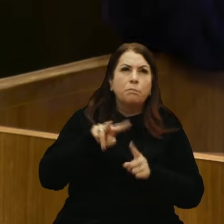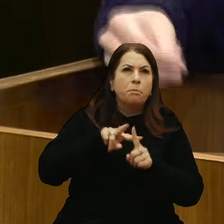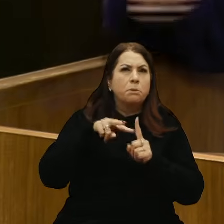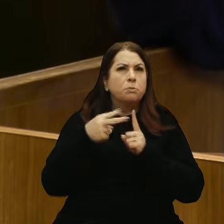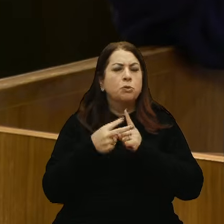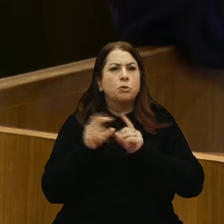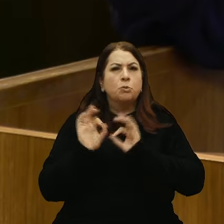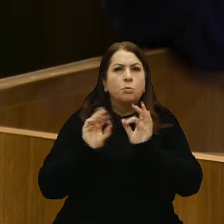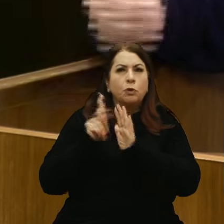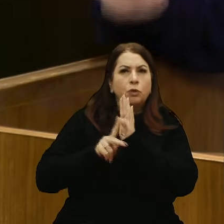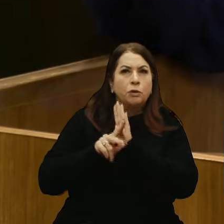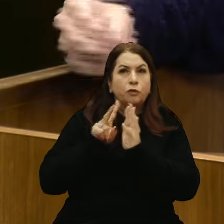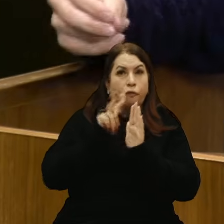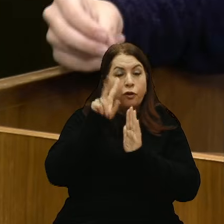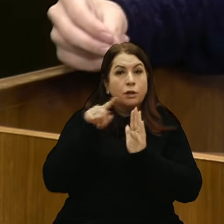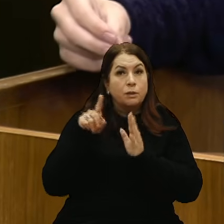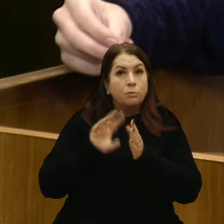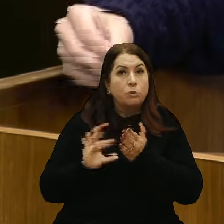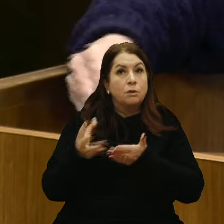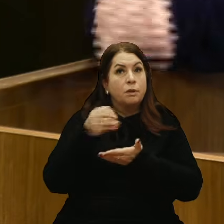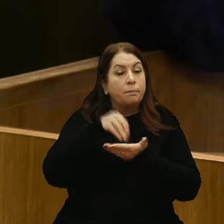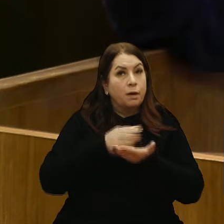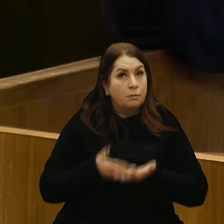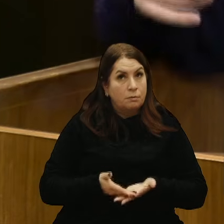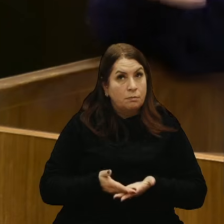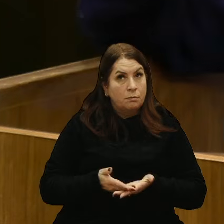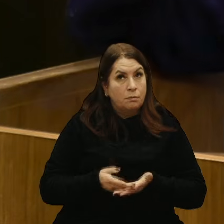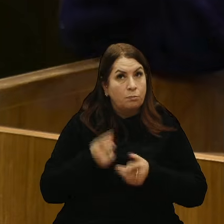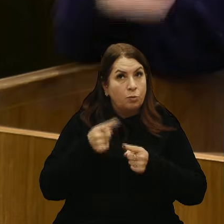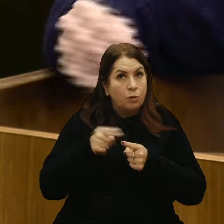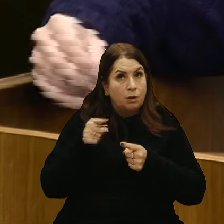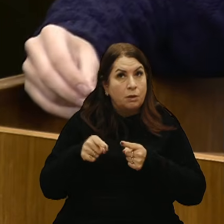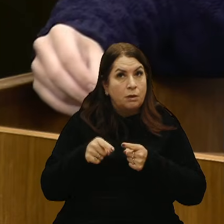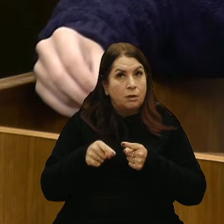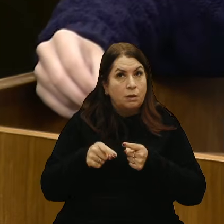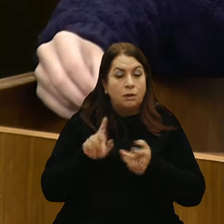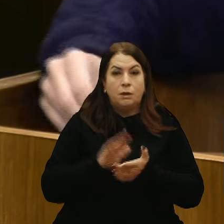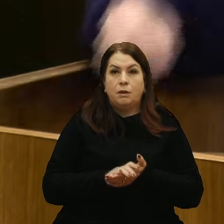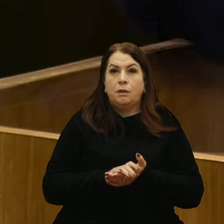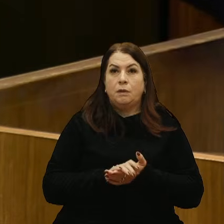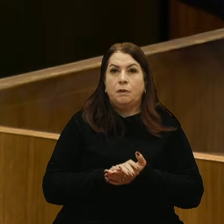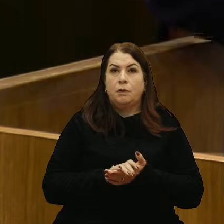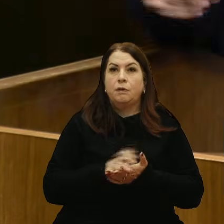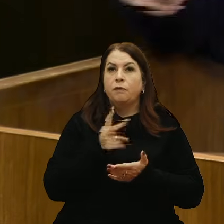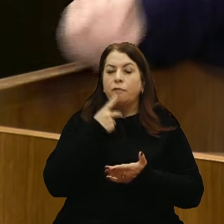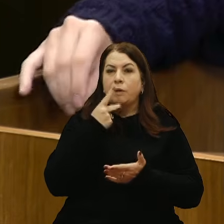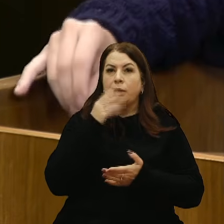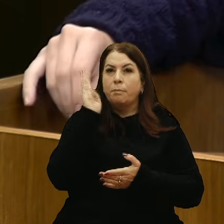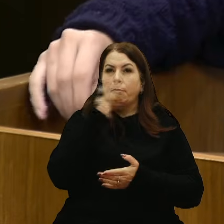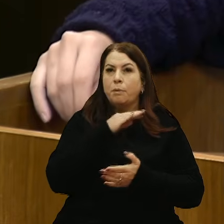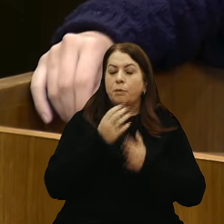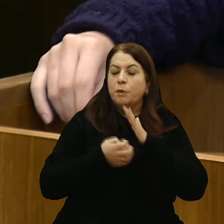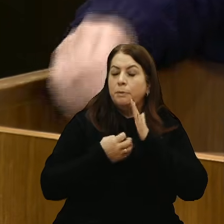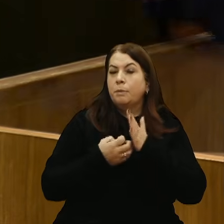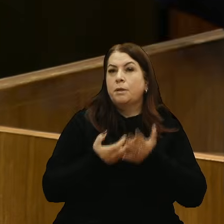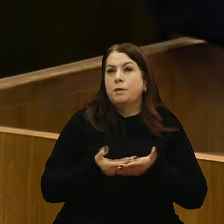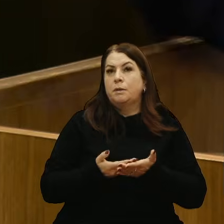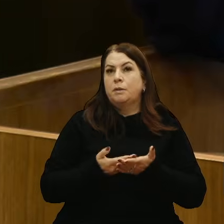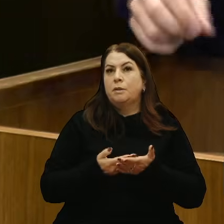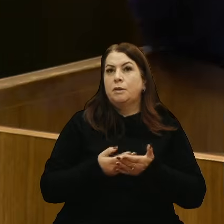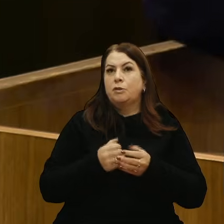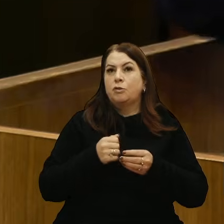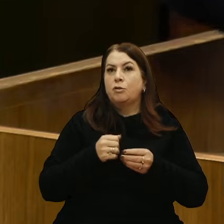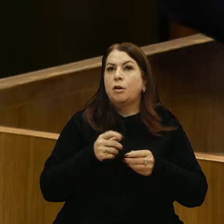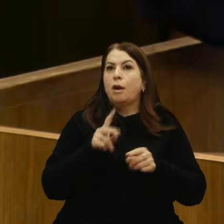se há um projeto de fortalecimento da Codeca. Porque esse receituário de falar mal da empresa jogam